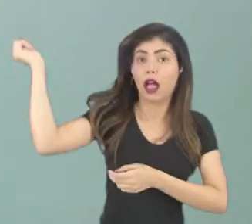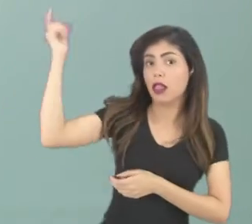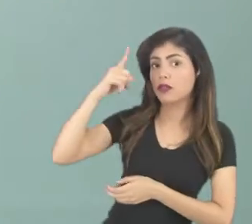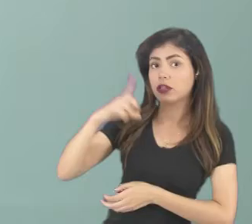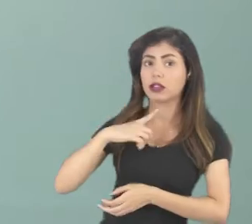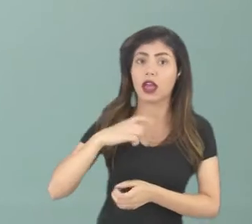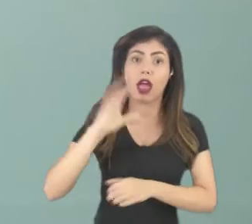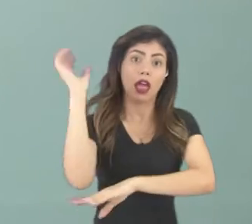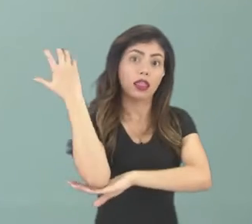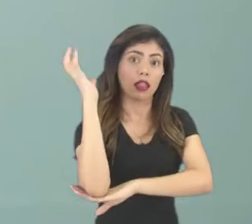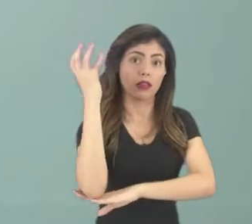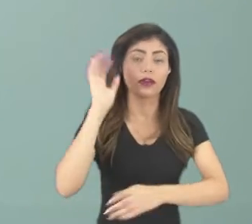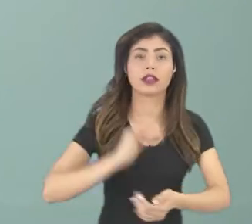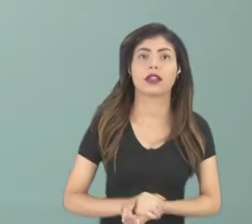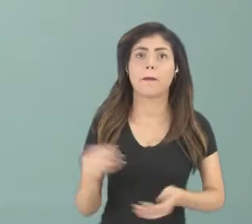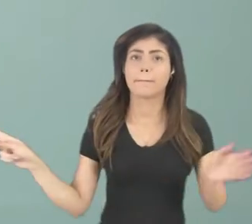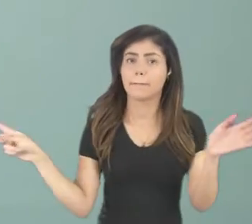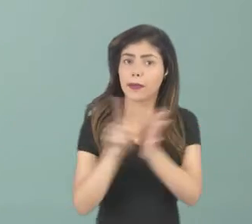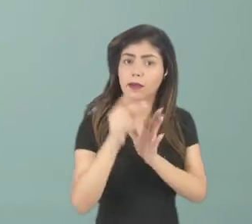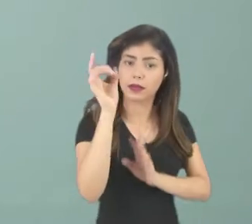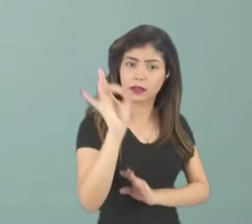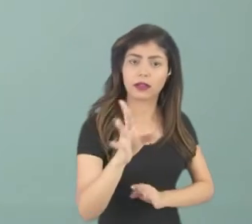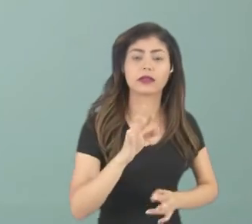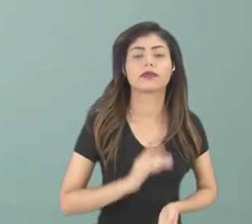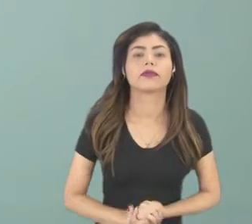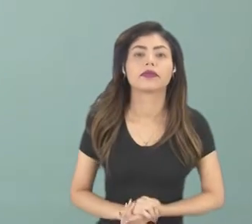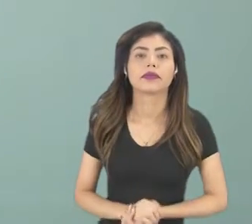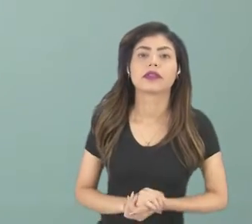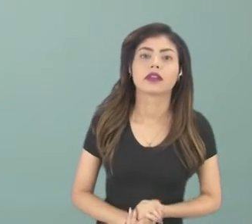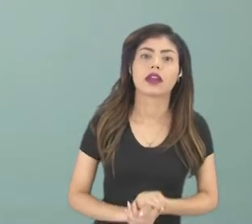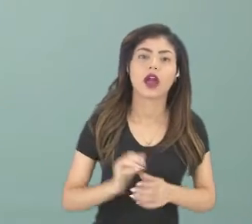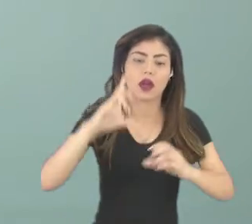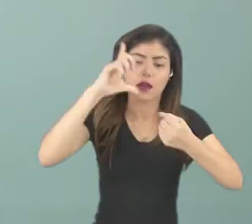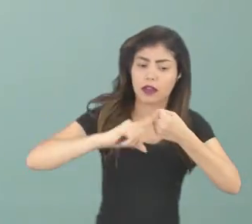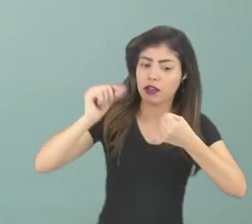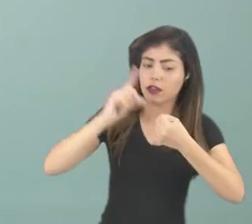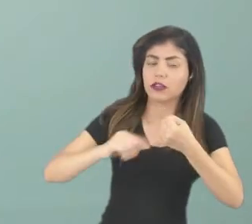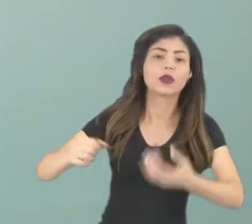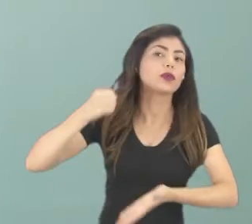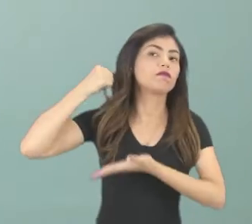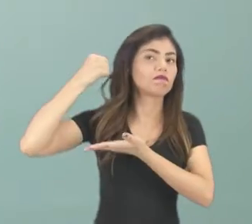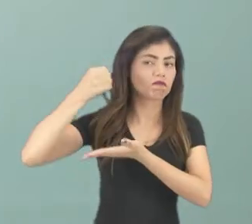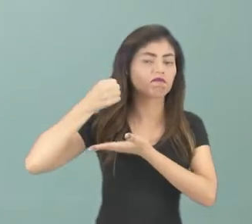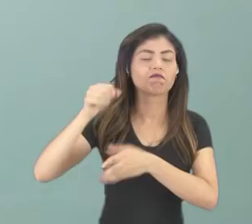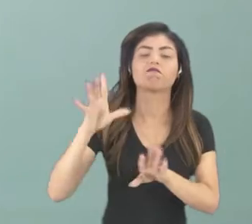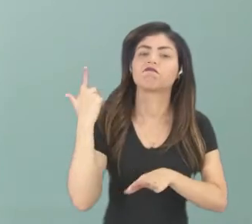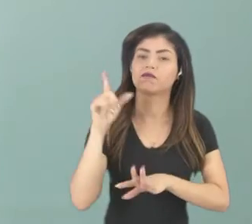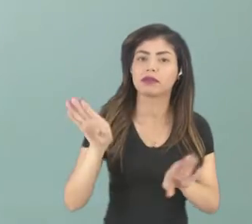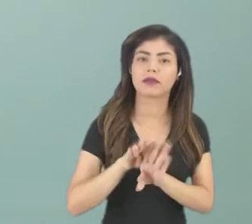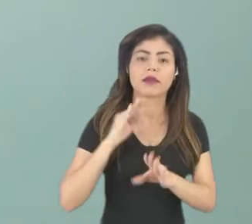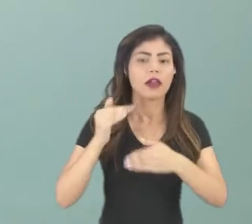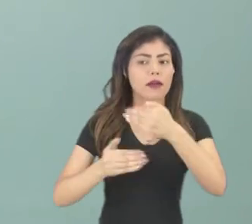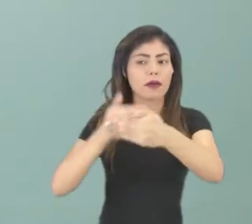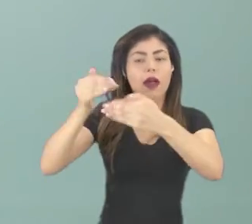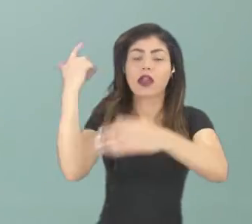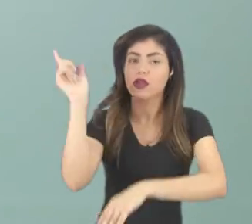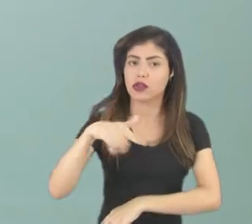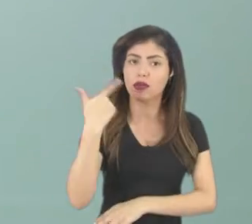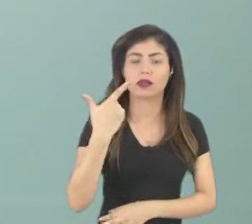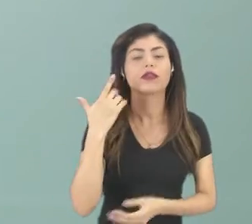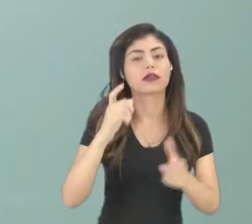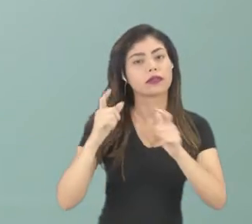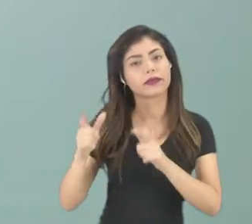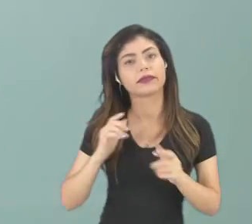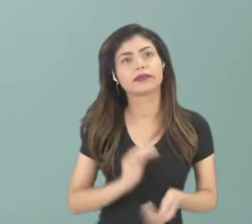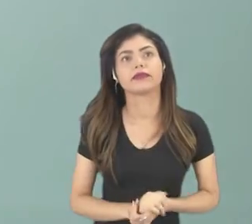luz ela pensa natureza do ao e a partir dali pública seus artigos ganha prêmios e tem uma tem avanços em várias outras